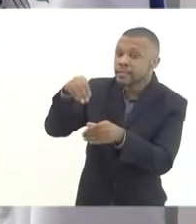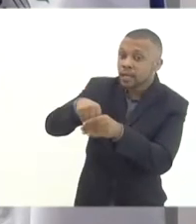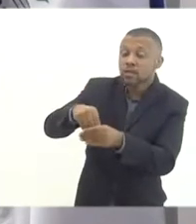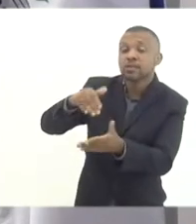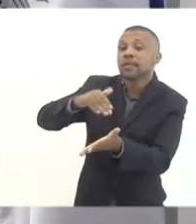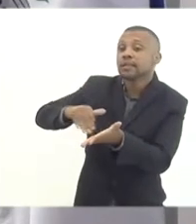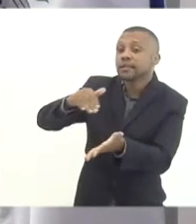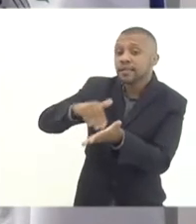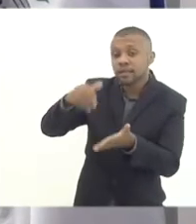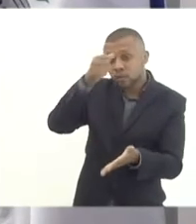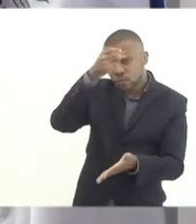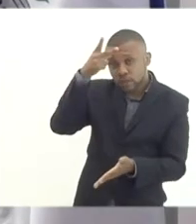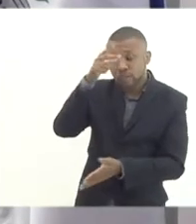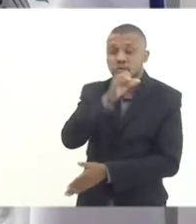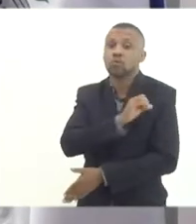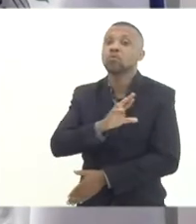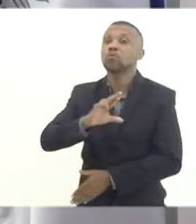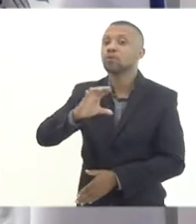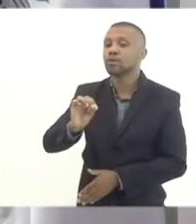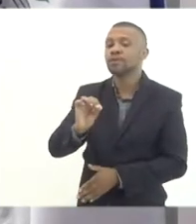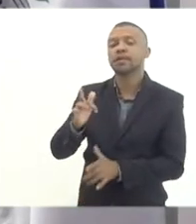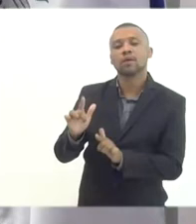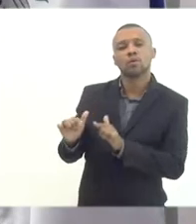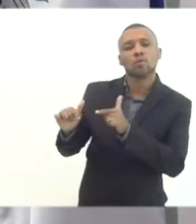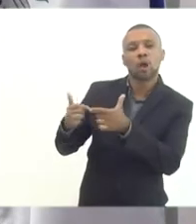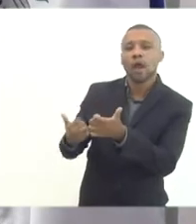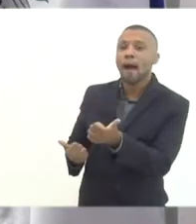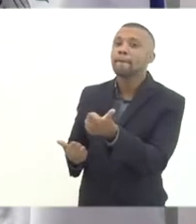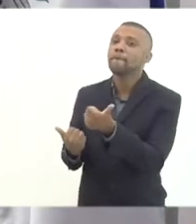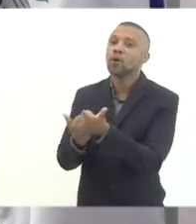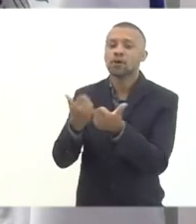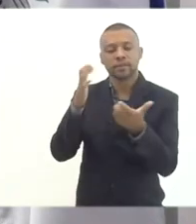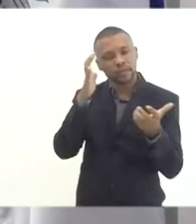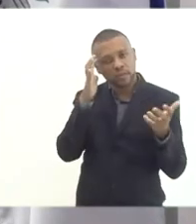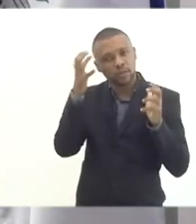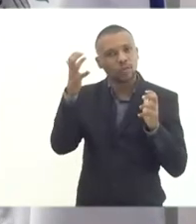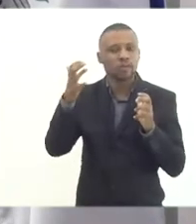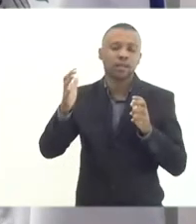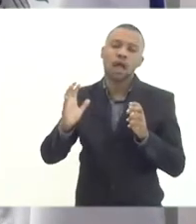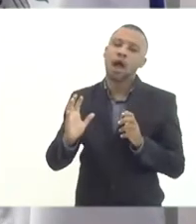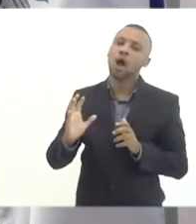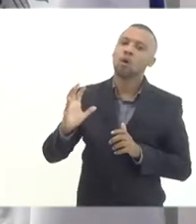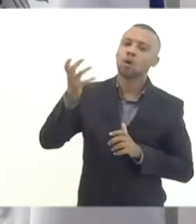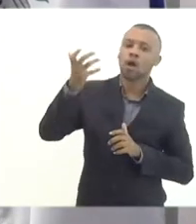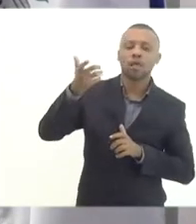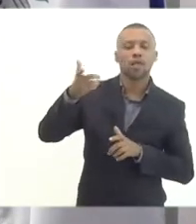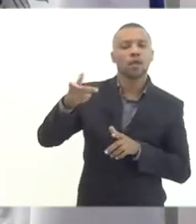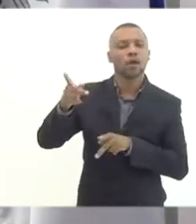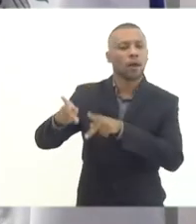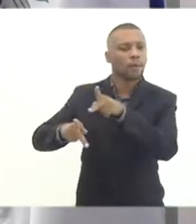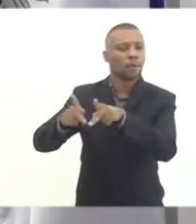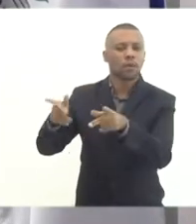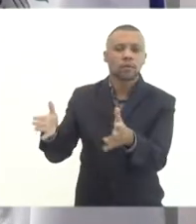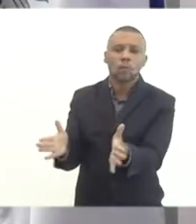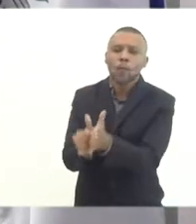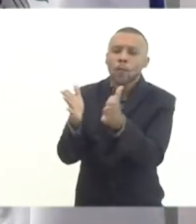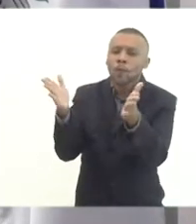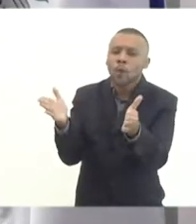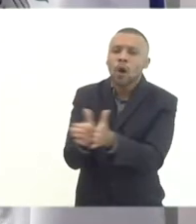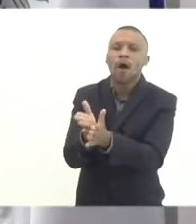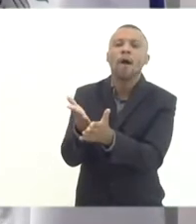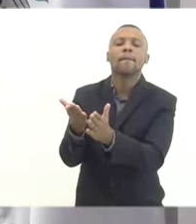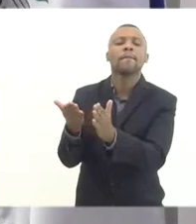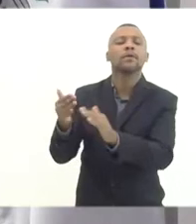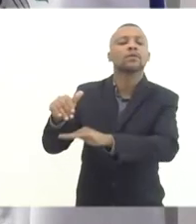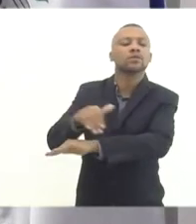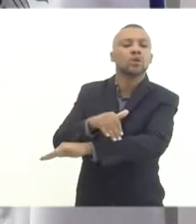feito em prol dessa desta situação que tem acontecido com as pessoas em situação de rua é